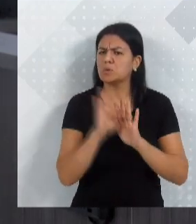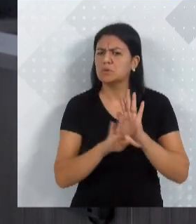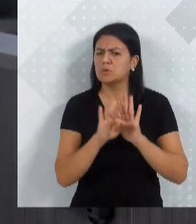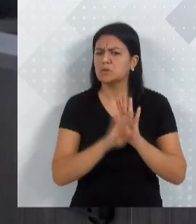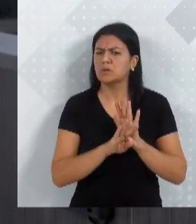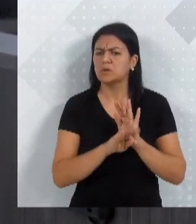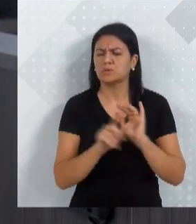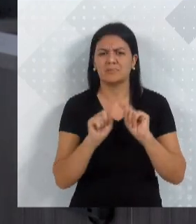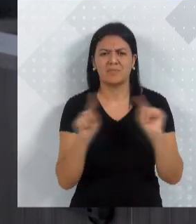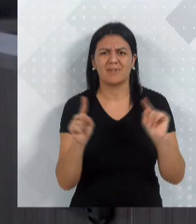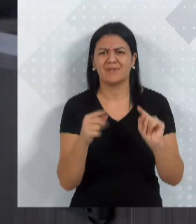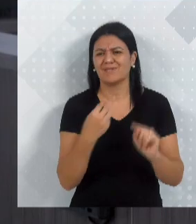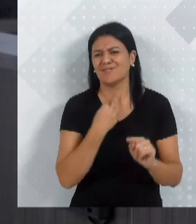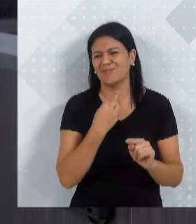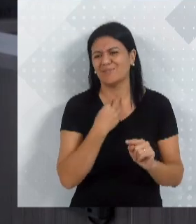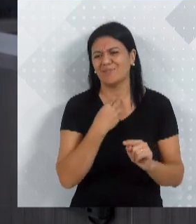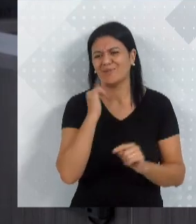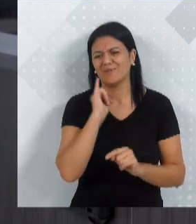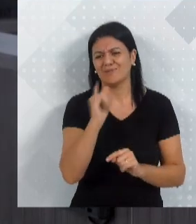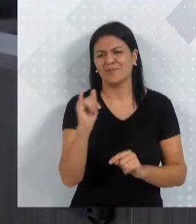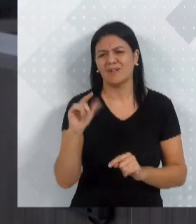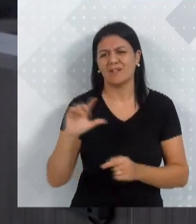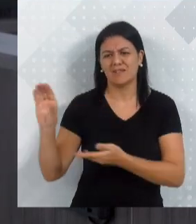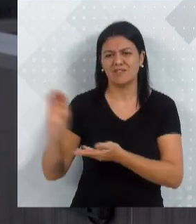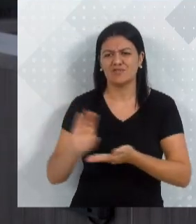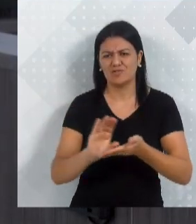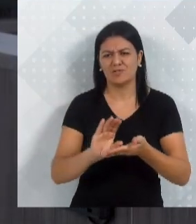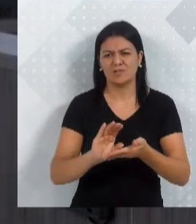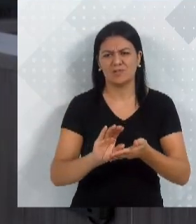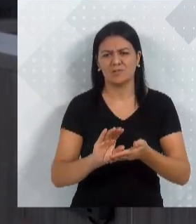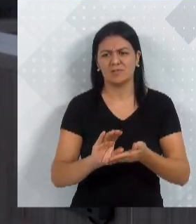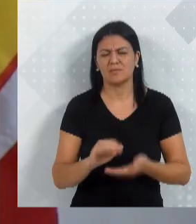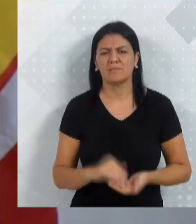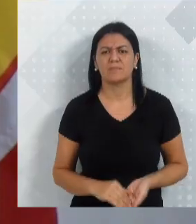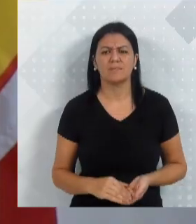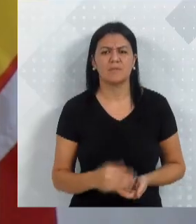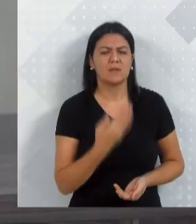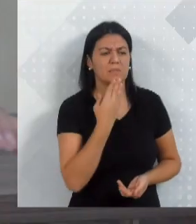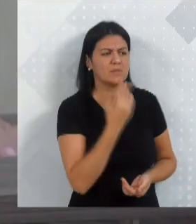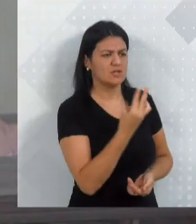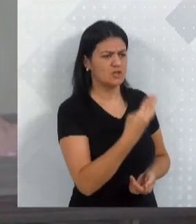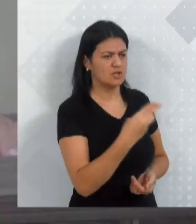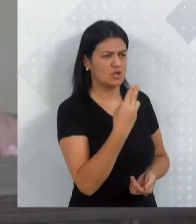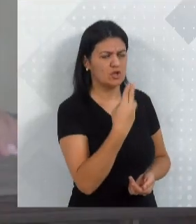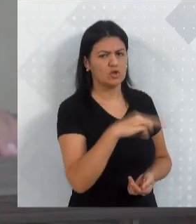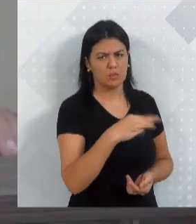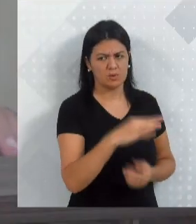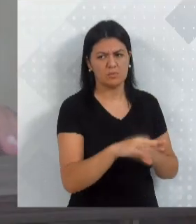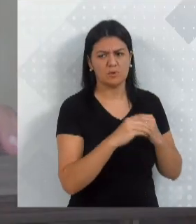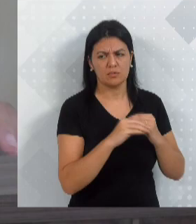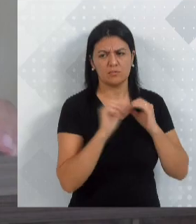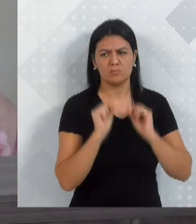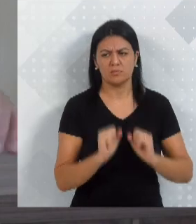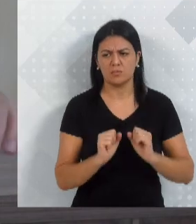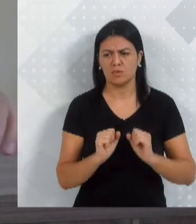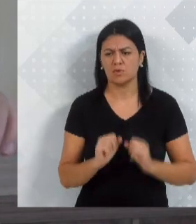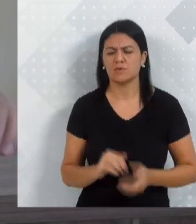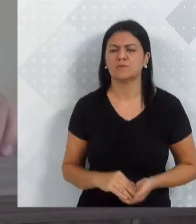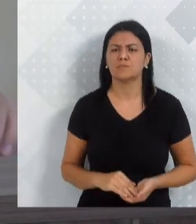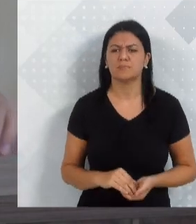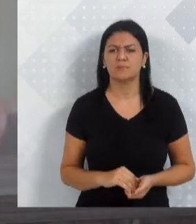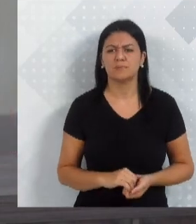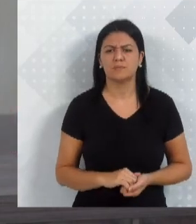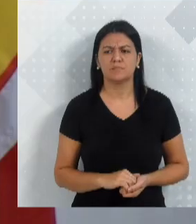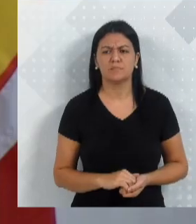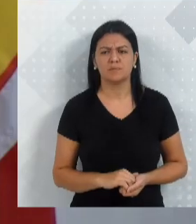a comunidade que veio o dinheiro e nós não estamos usando. Só isso que eu queria deixar claro. Presidente, mais 2 minutos e meio devido aos apartes. Mais 2 minutos, 2 apartes, 2 minutos e 30